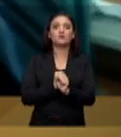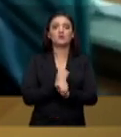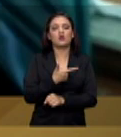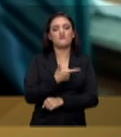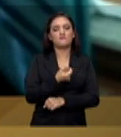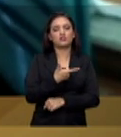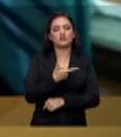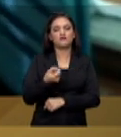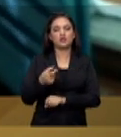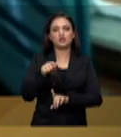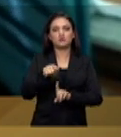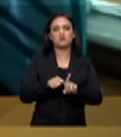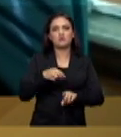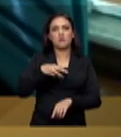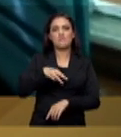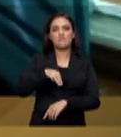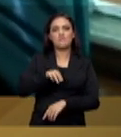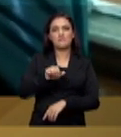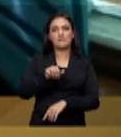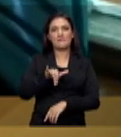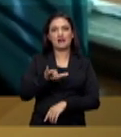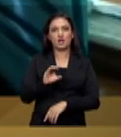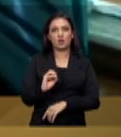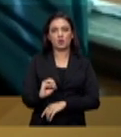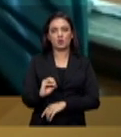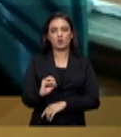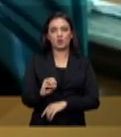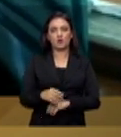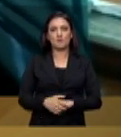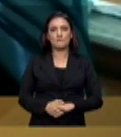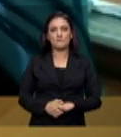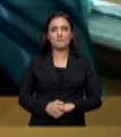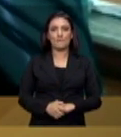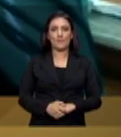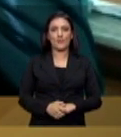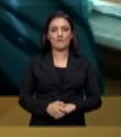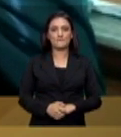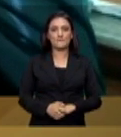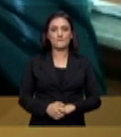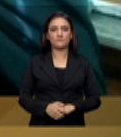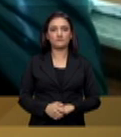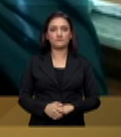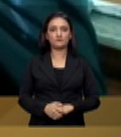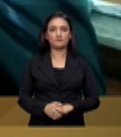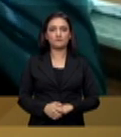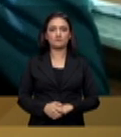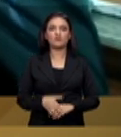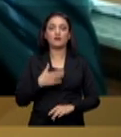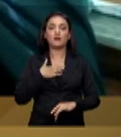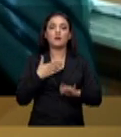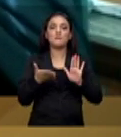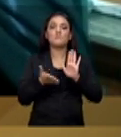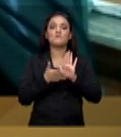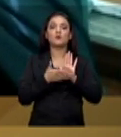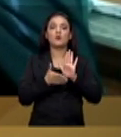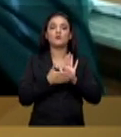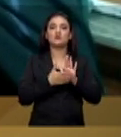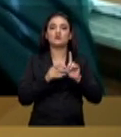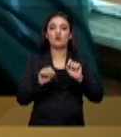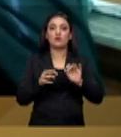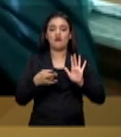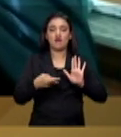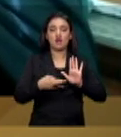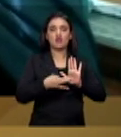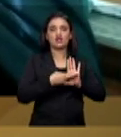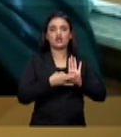no mês de maio, presidente, eu propus uma emenda regimental,